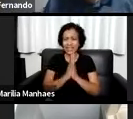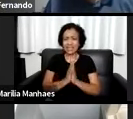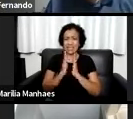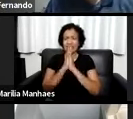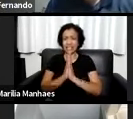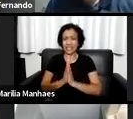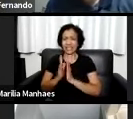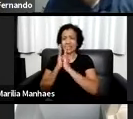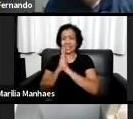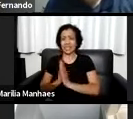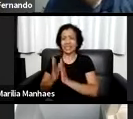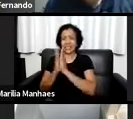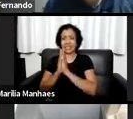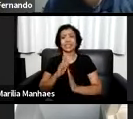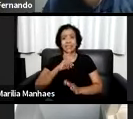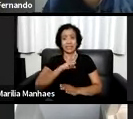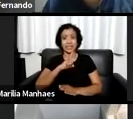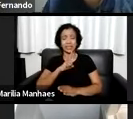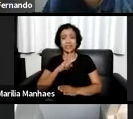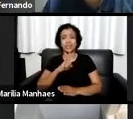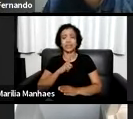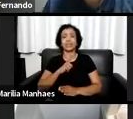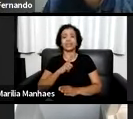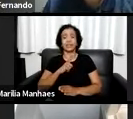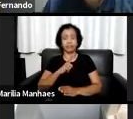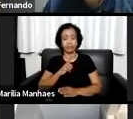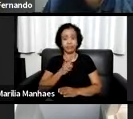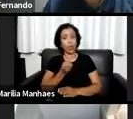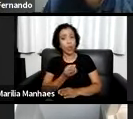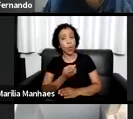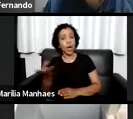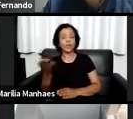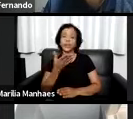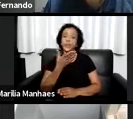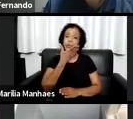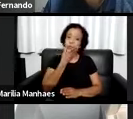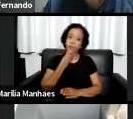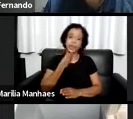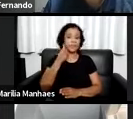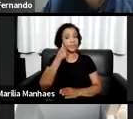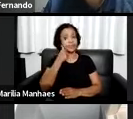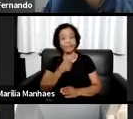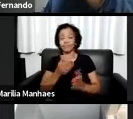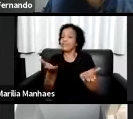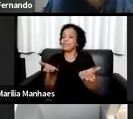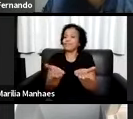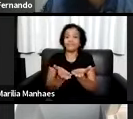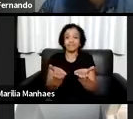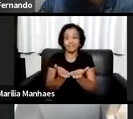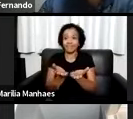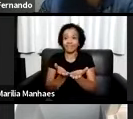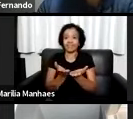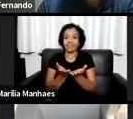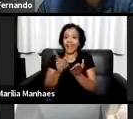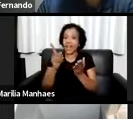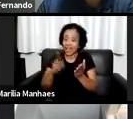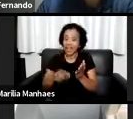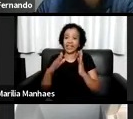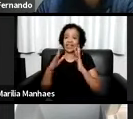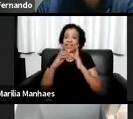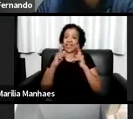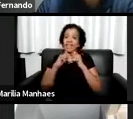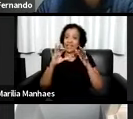oração. Pois quantos irmãos e irmãs em Cristo, da nossa irmandade, como diz esta